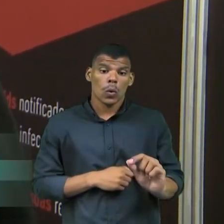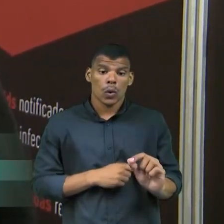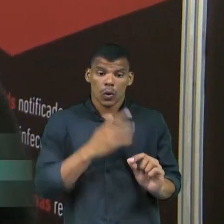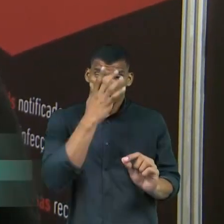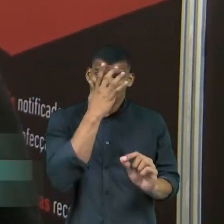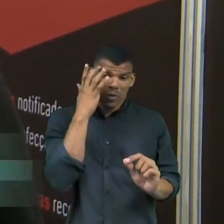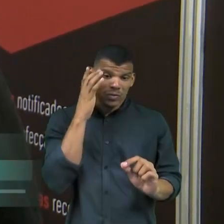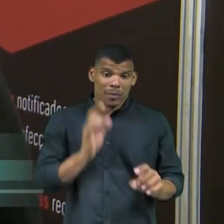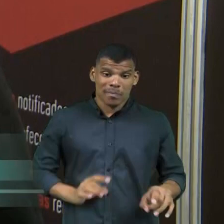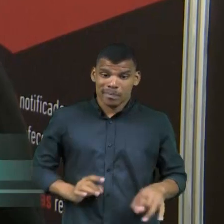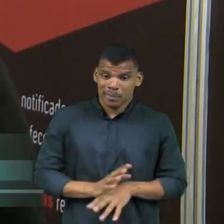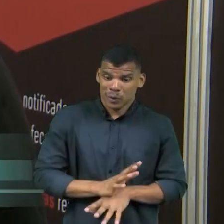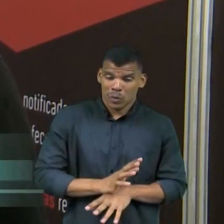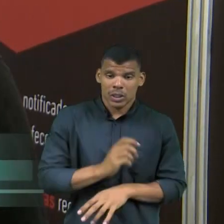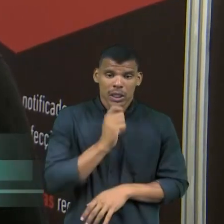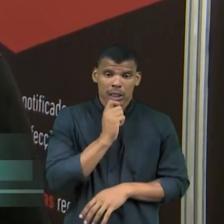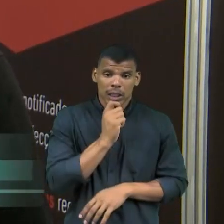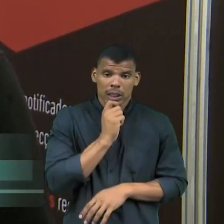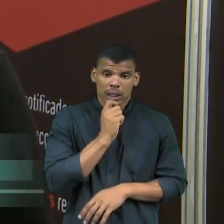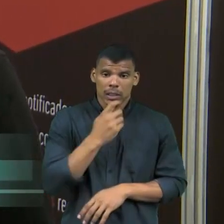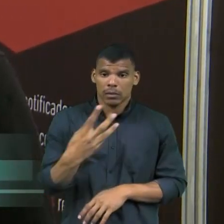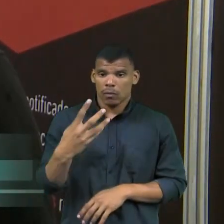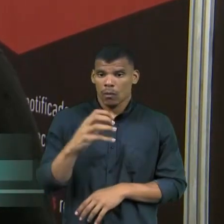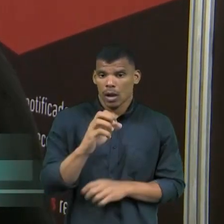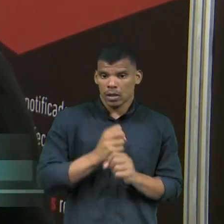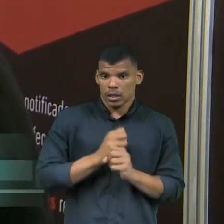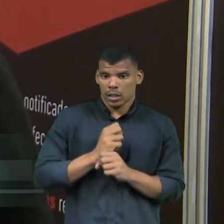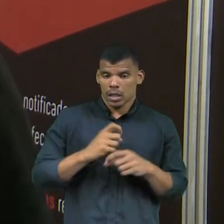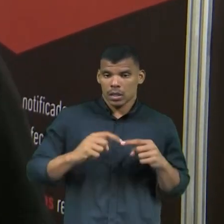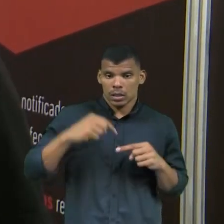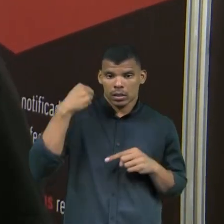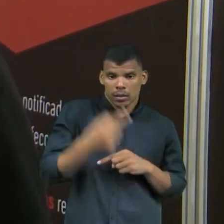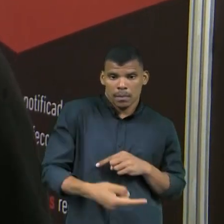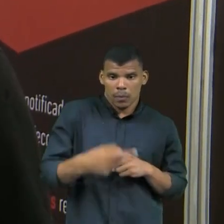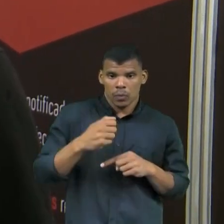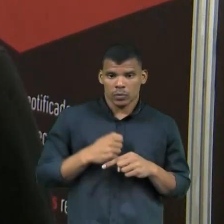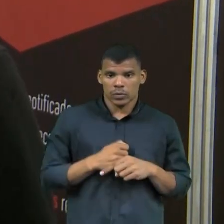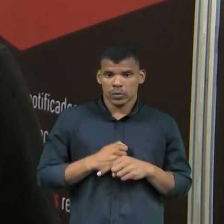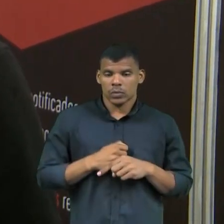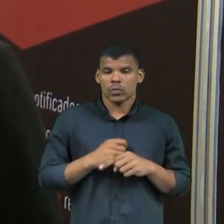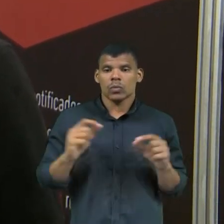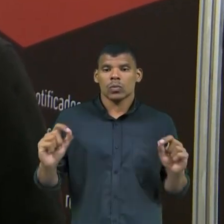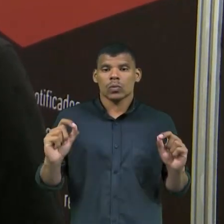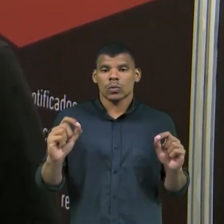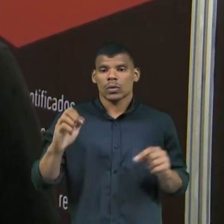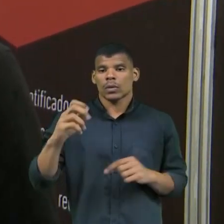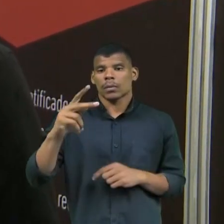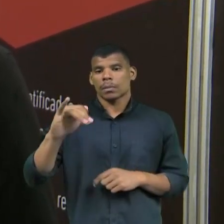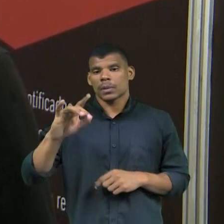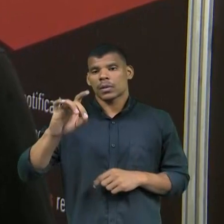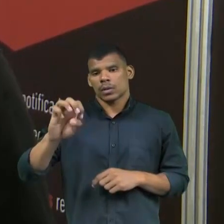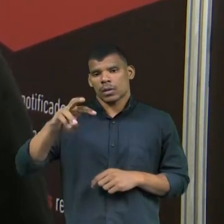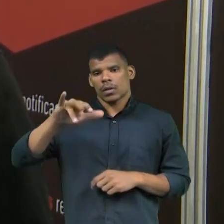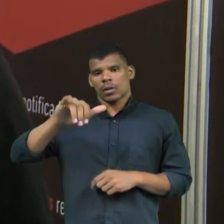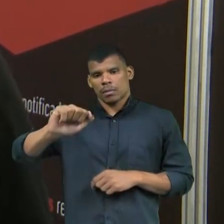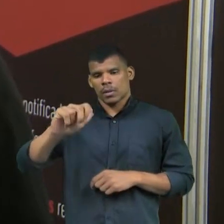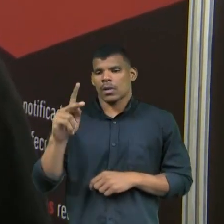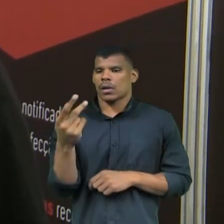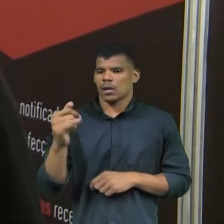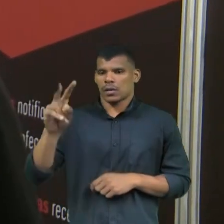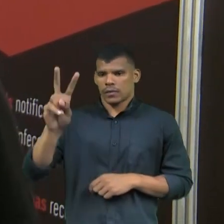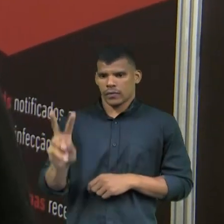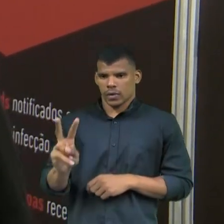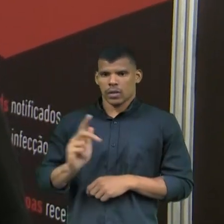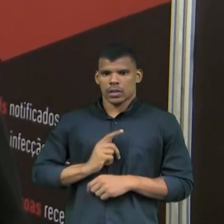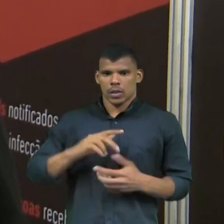estão preparadas, mesmo 40 anos depois da grande epidemia, né, de AIDS, de HIV